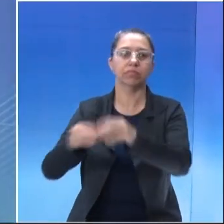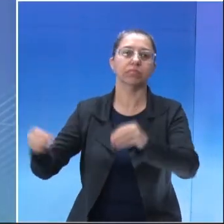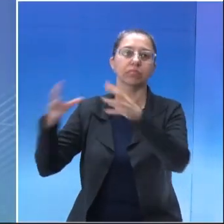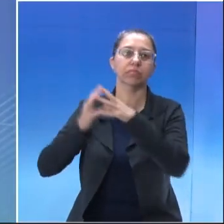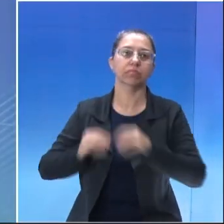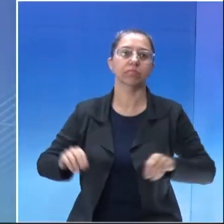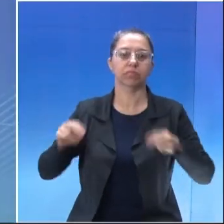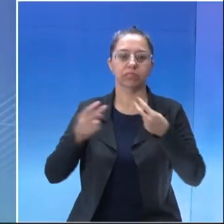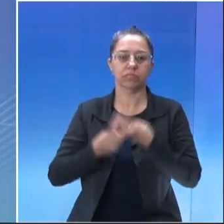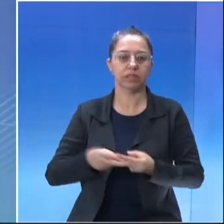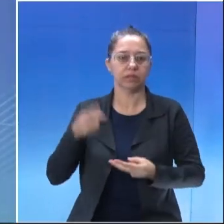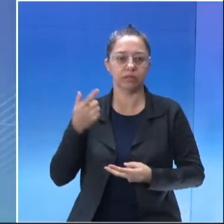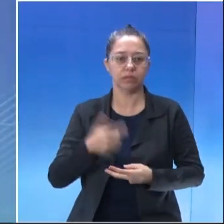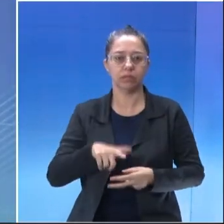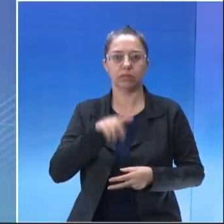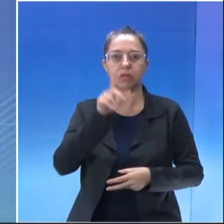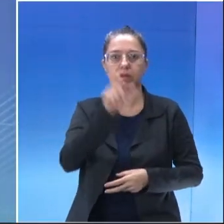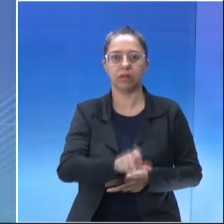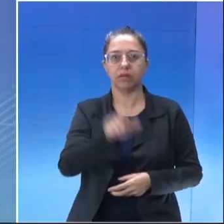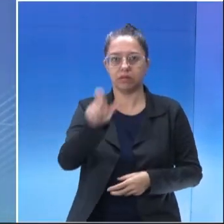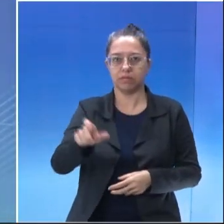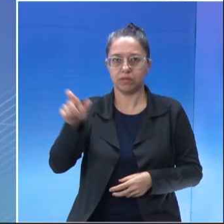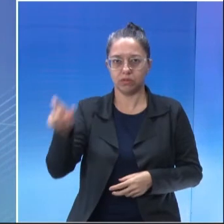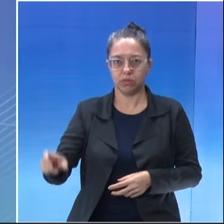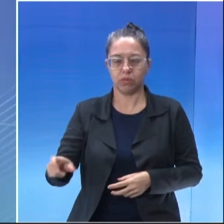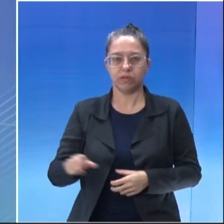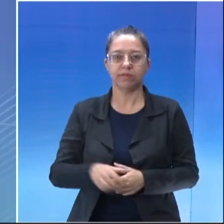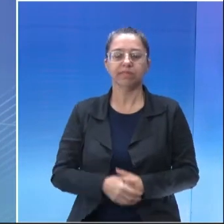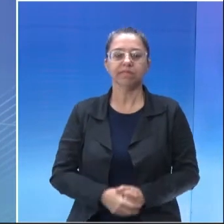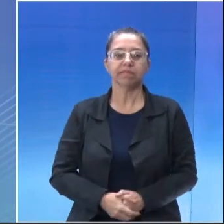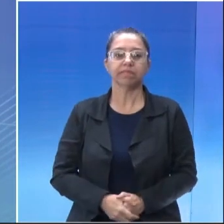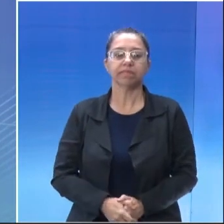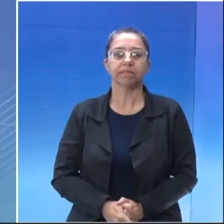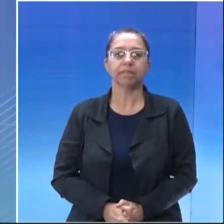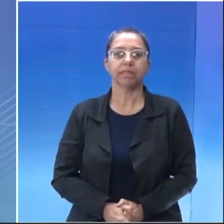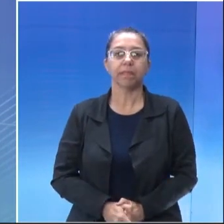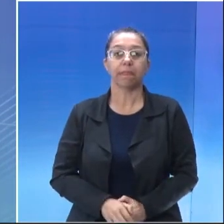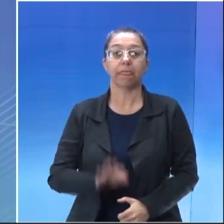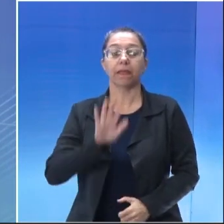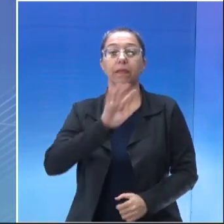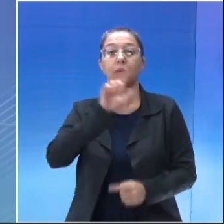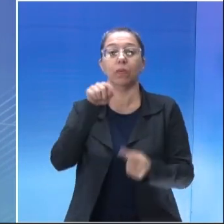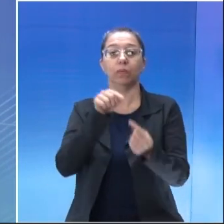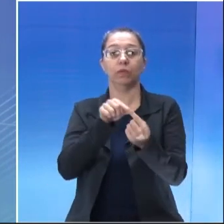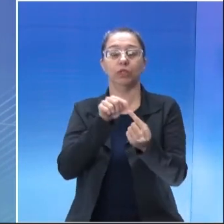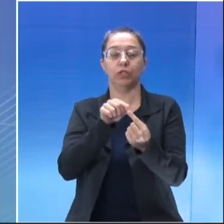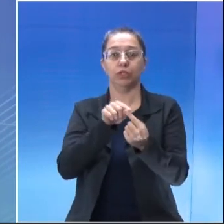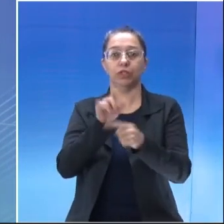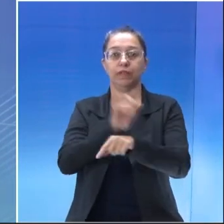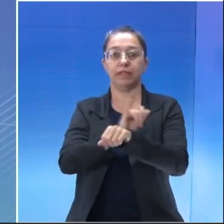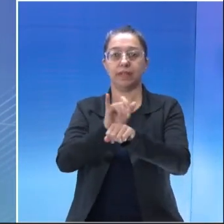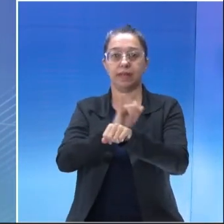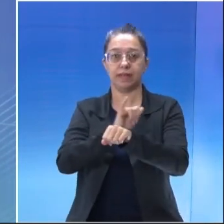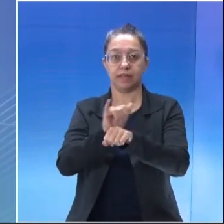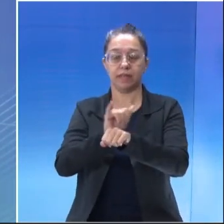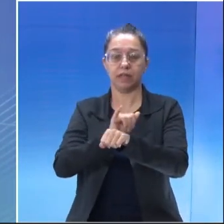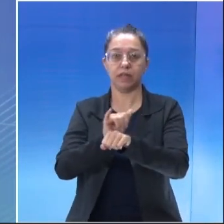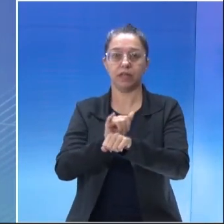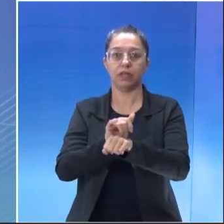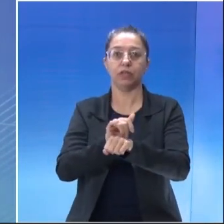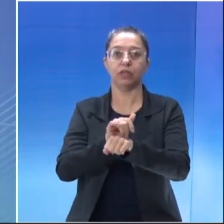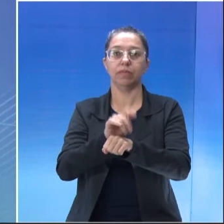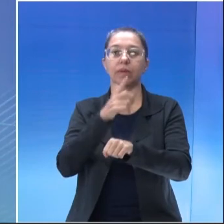é necessário ter uma tolerância, né? Mas aí o objetivo, a estratégia para